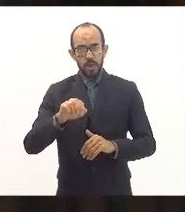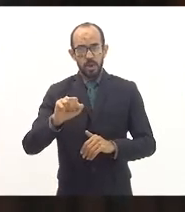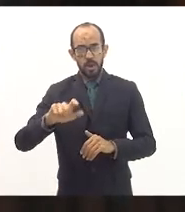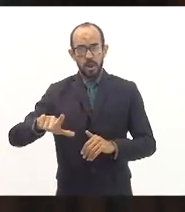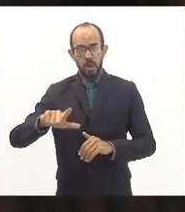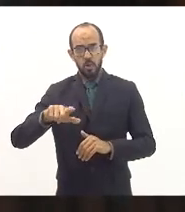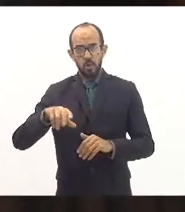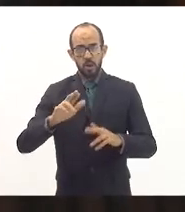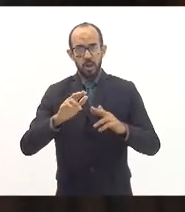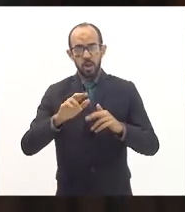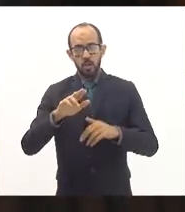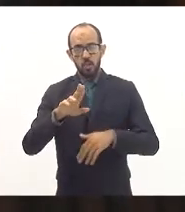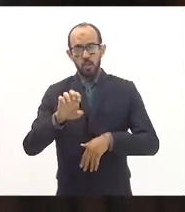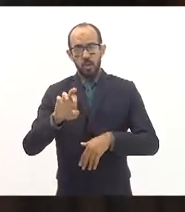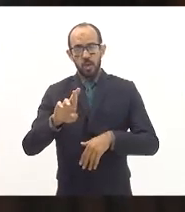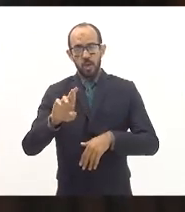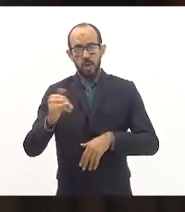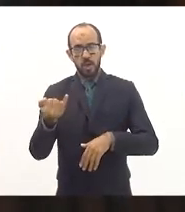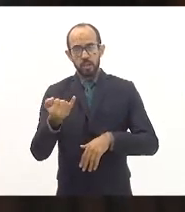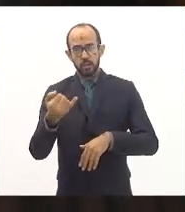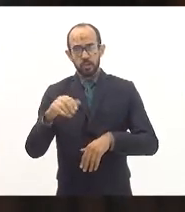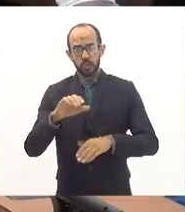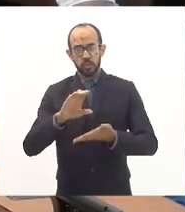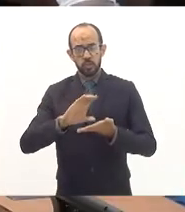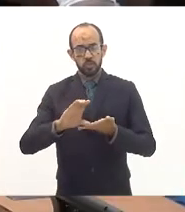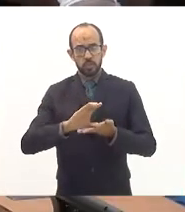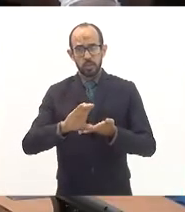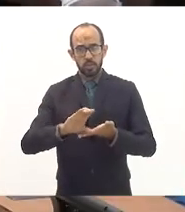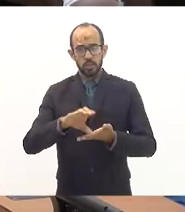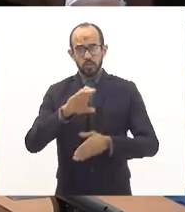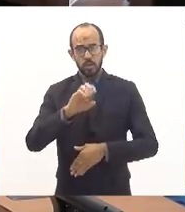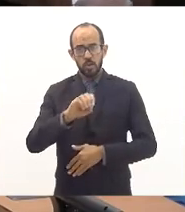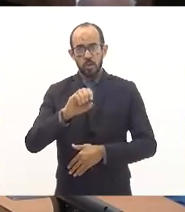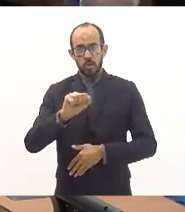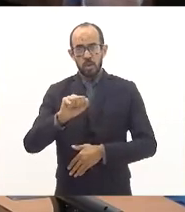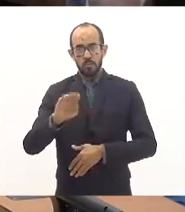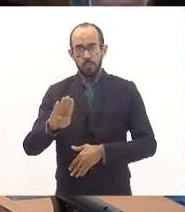da Ordem dos Advogados do Brasil.